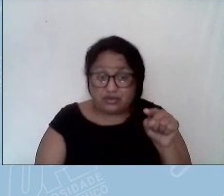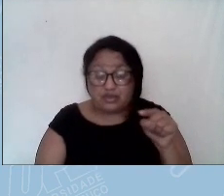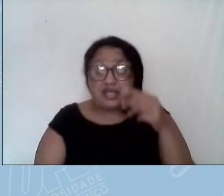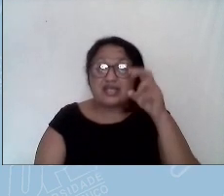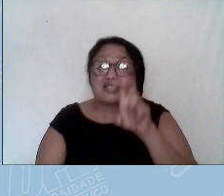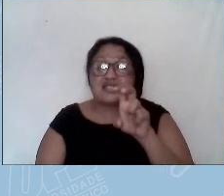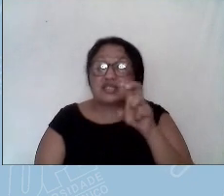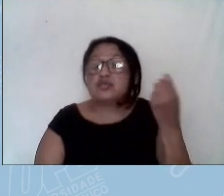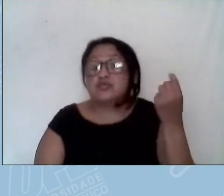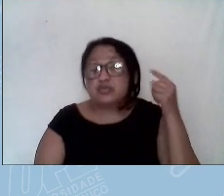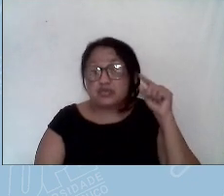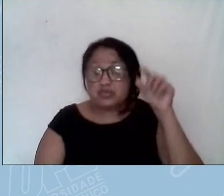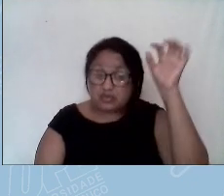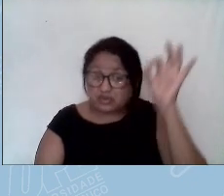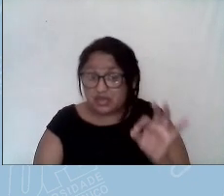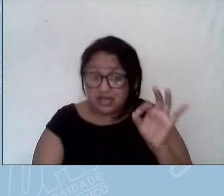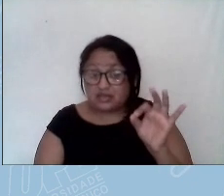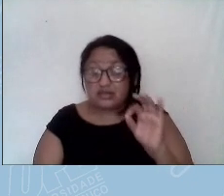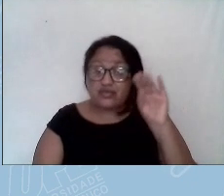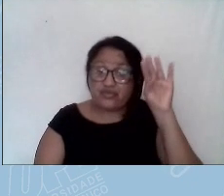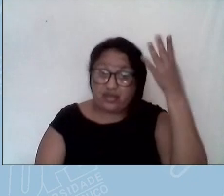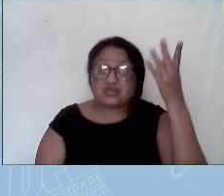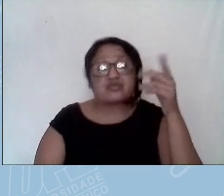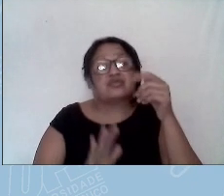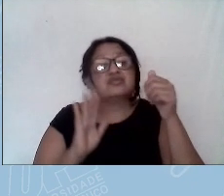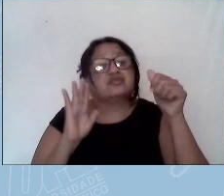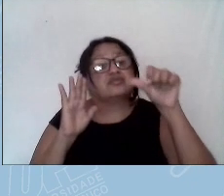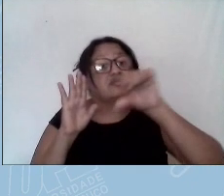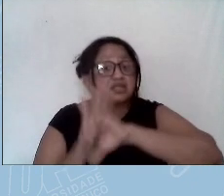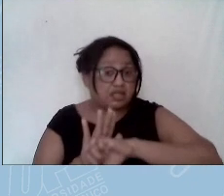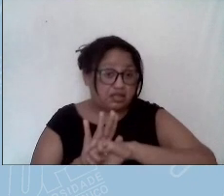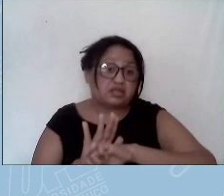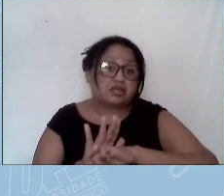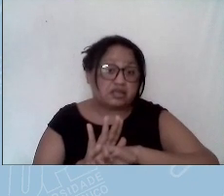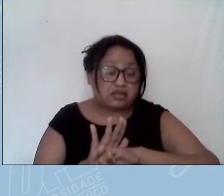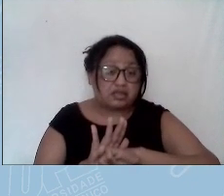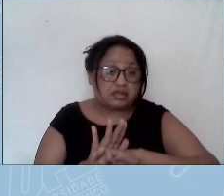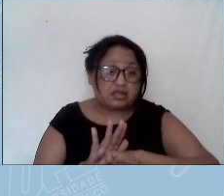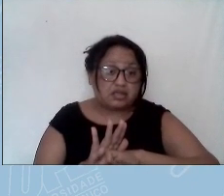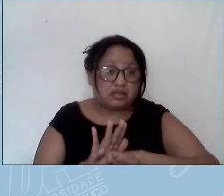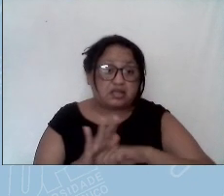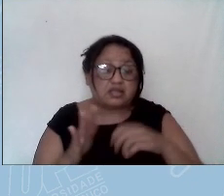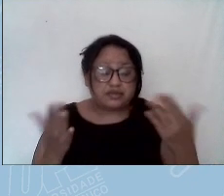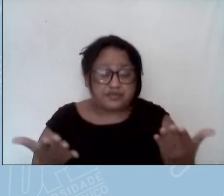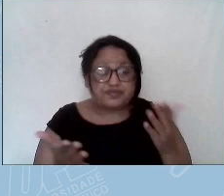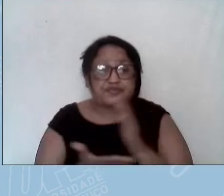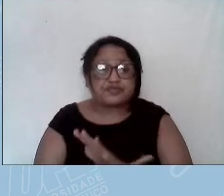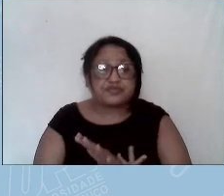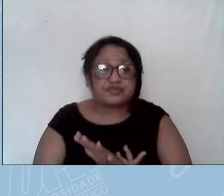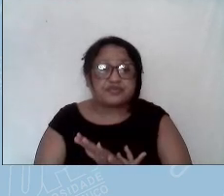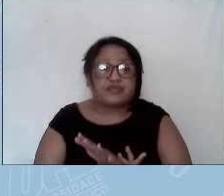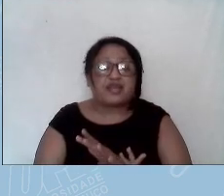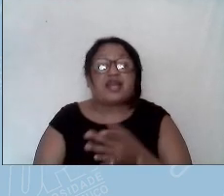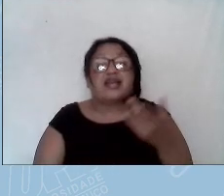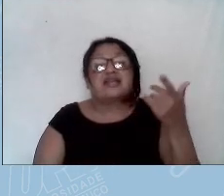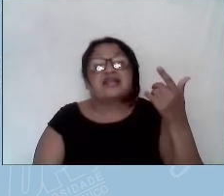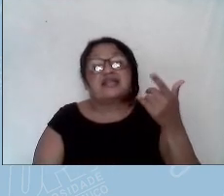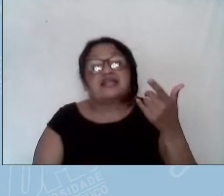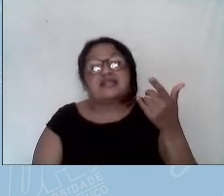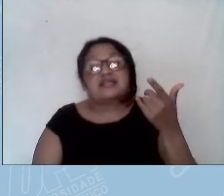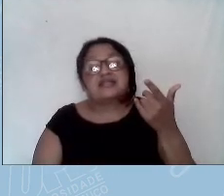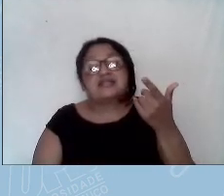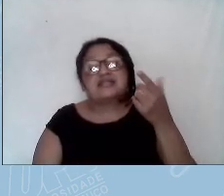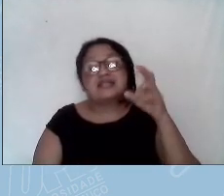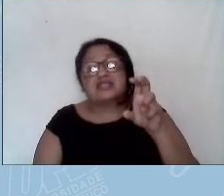falso negativo de acordo com as informações apresentadas no enunciado 5% de 30 mil